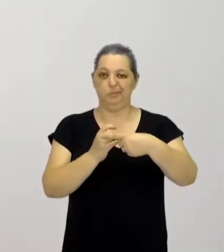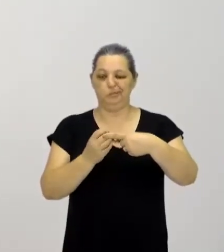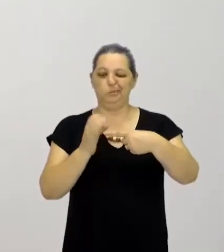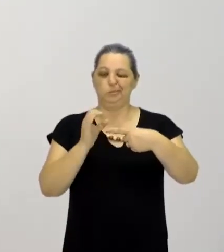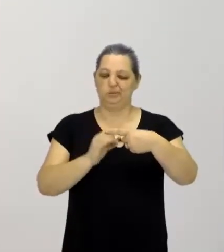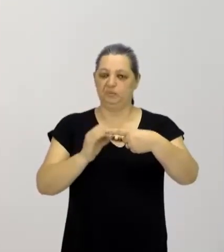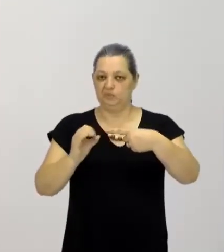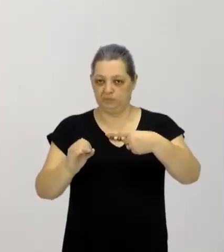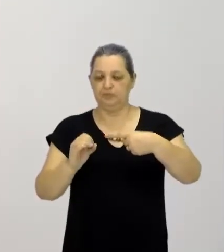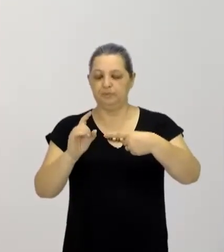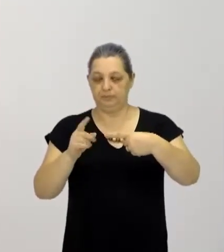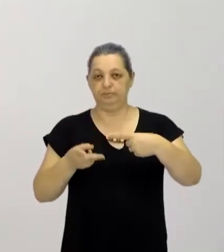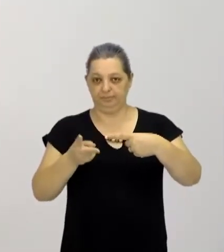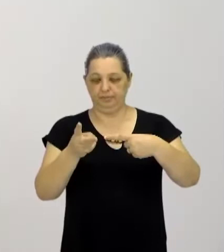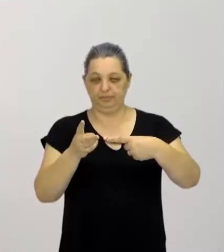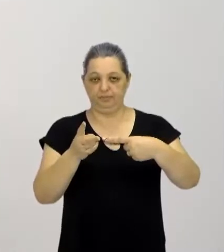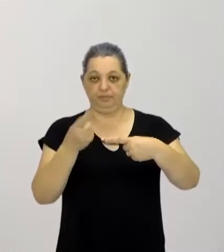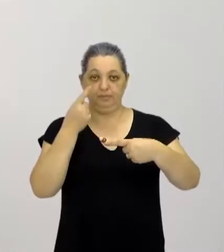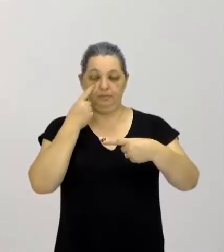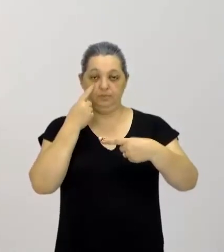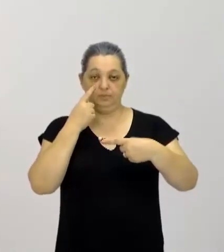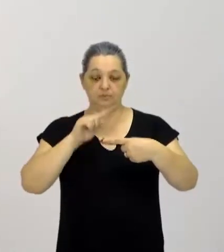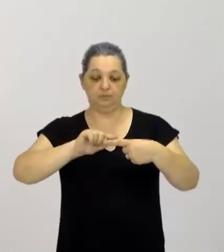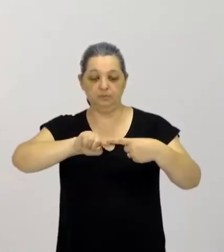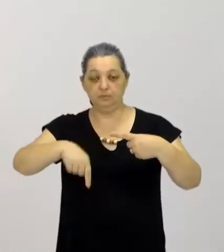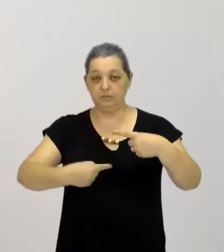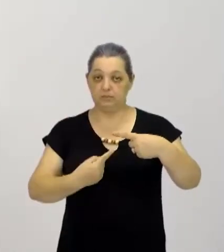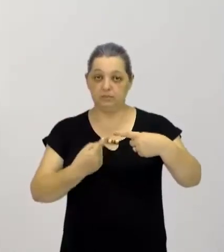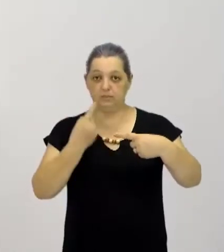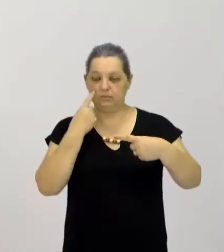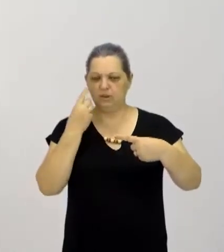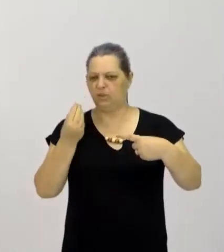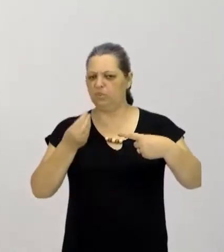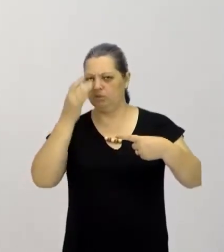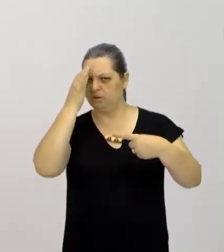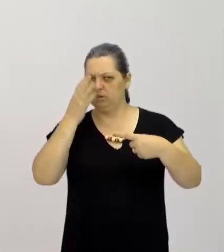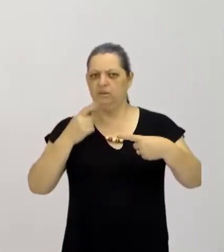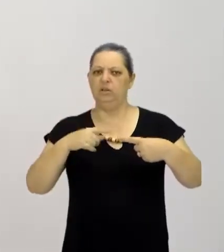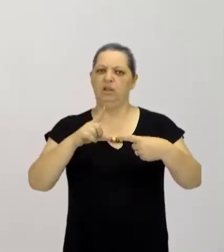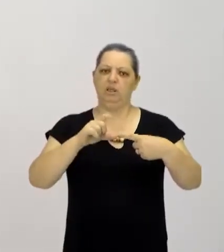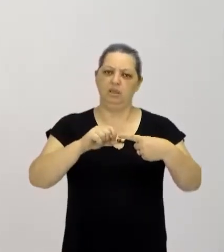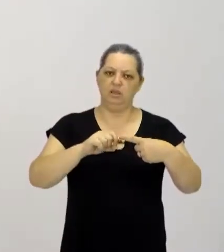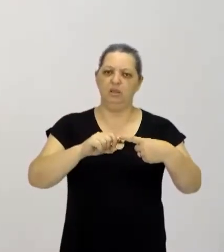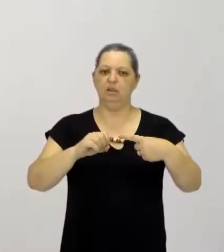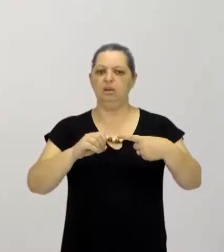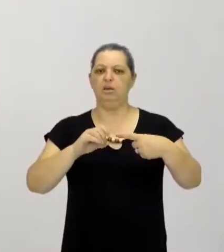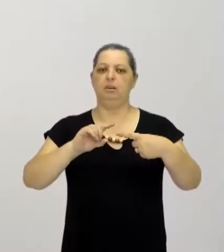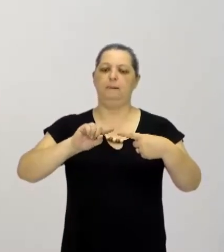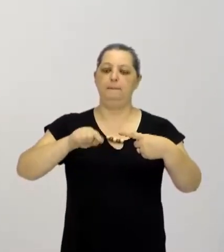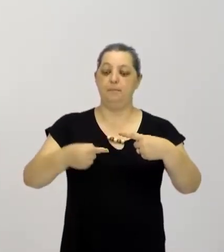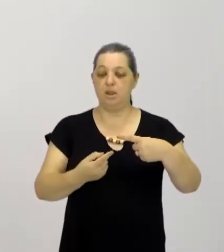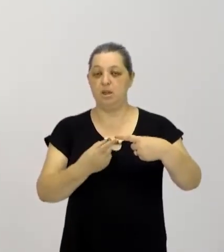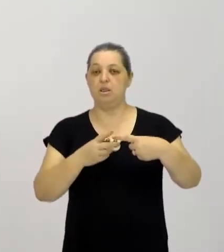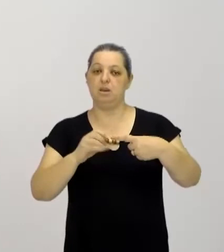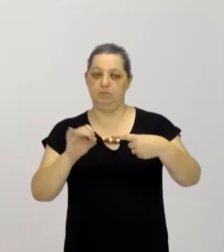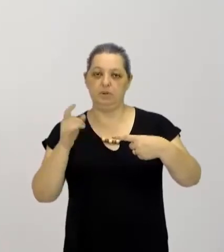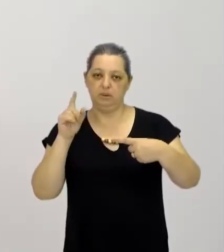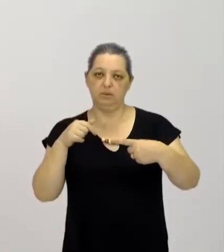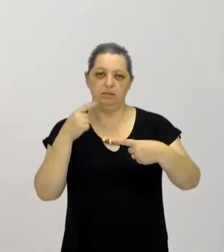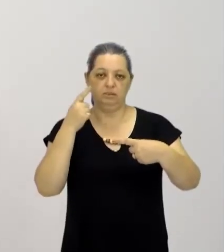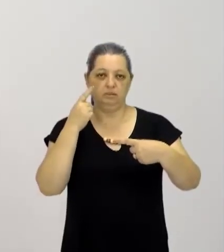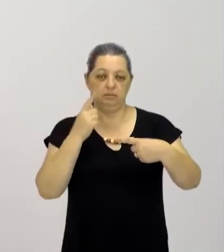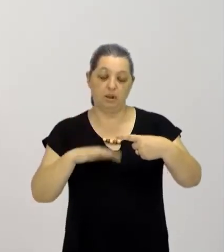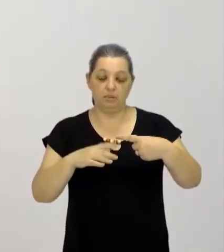zeros embaixo. E assim por diante. Corta a vírgula e aí ficou aquele número embaixo. Ficou 100, 1.000, 10 mil, vai depender de quantos você teve que colocar ali, quantos zeros.